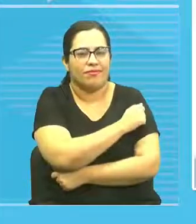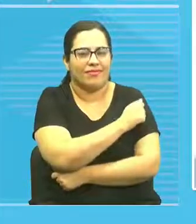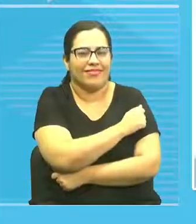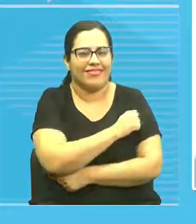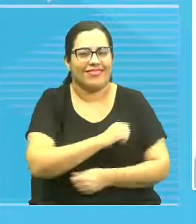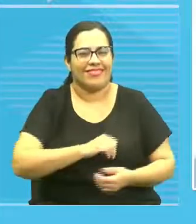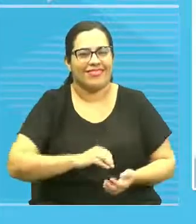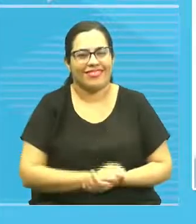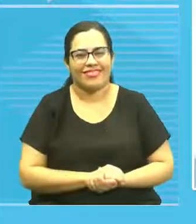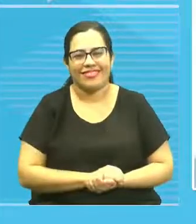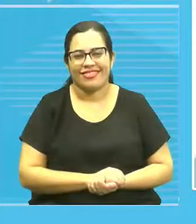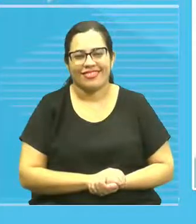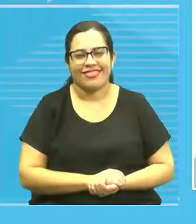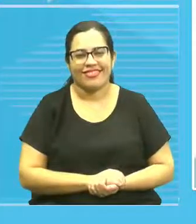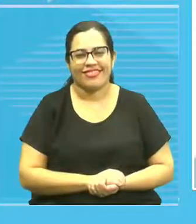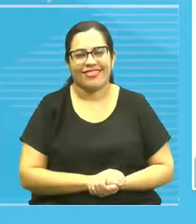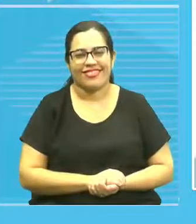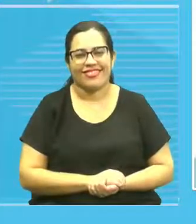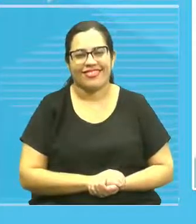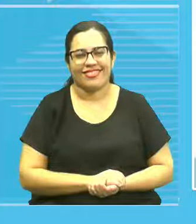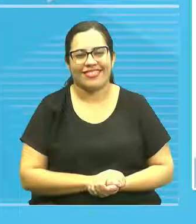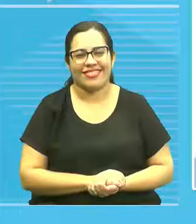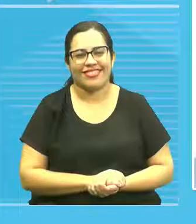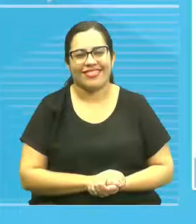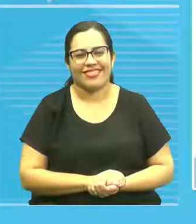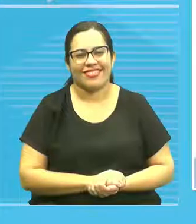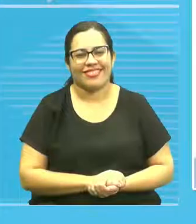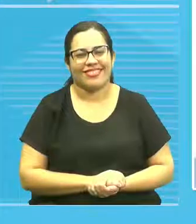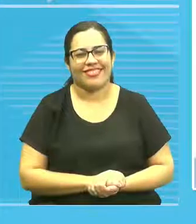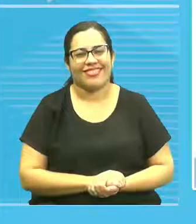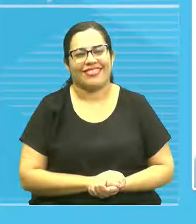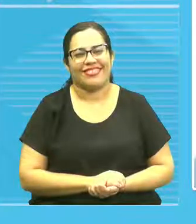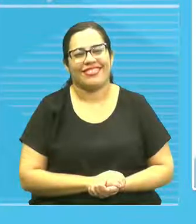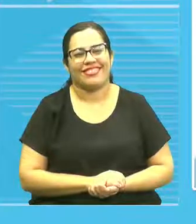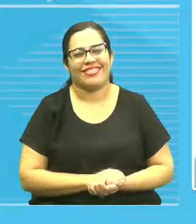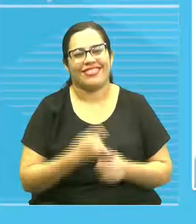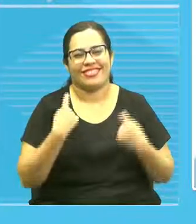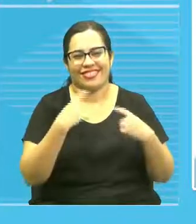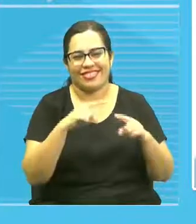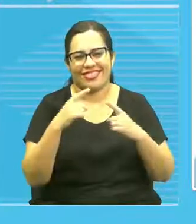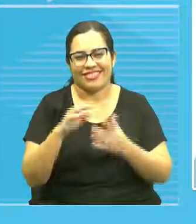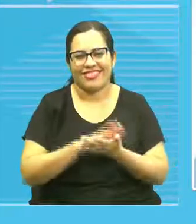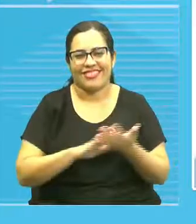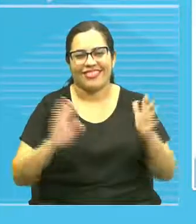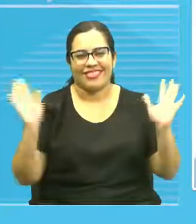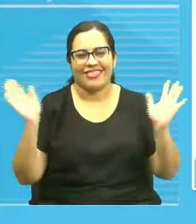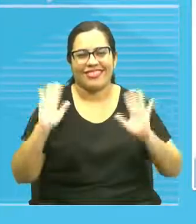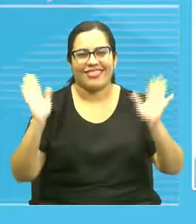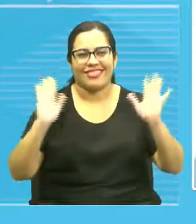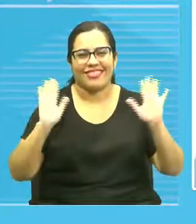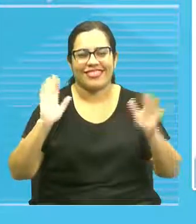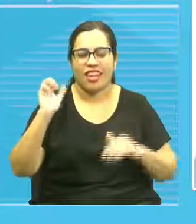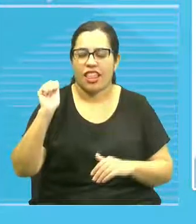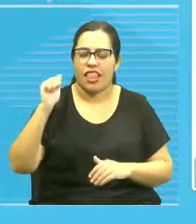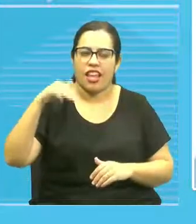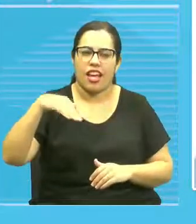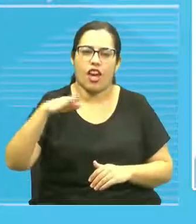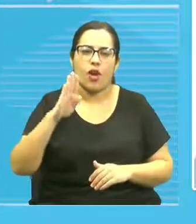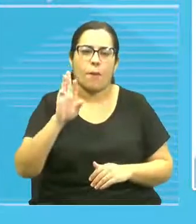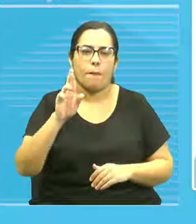Adriana, não. Ela assim, mas ela não faz mal pra ninguém. Dona Ambrosina. Ó, dona Ambrosina, deixa eu lhe